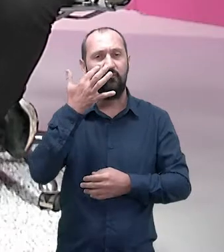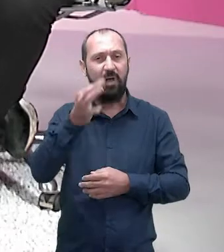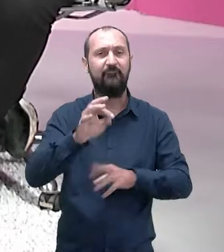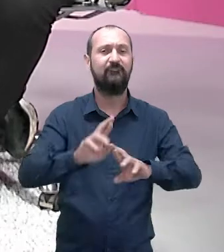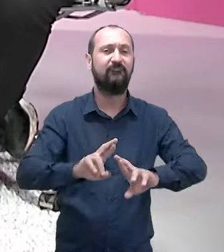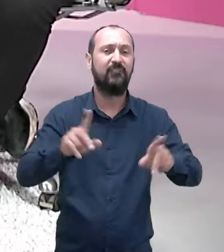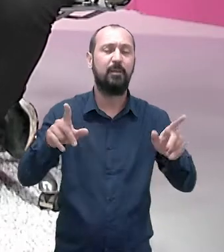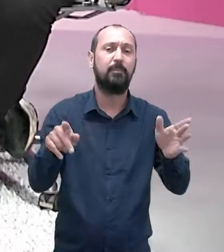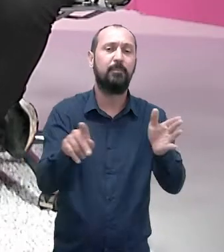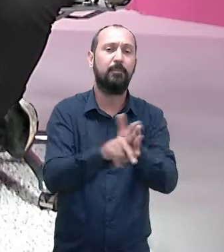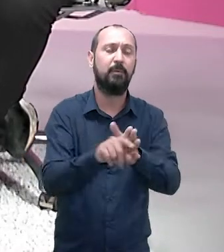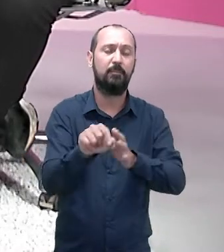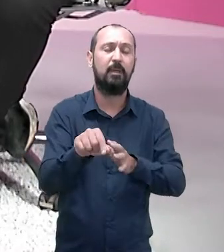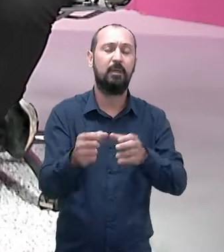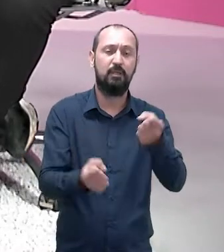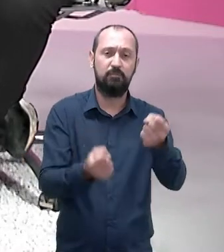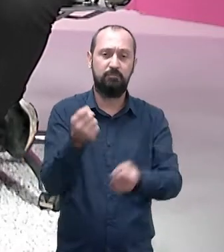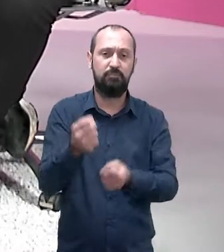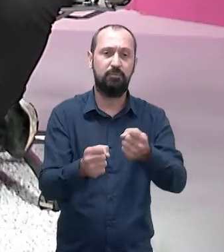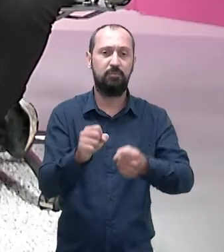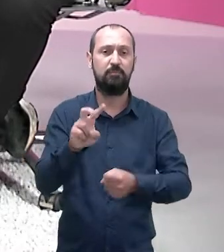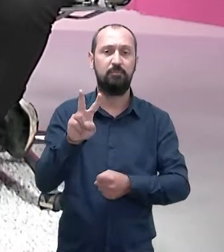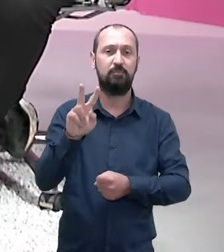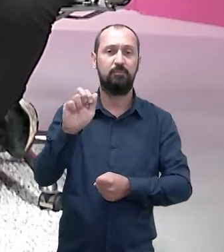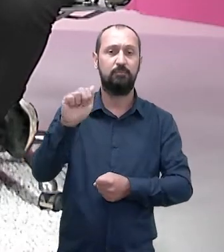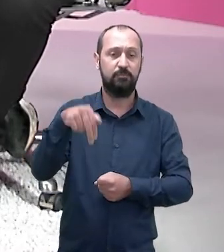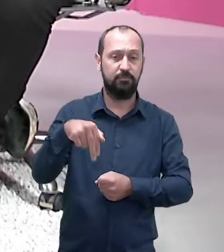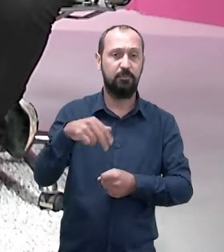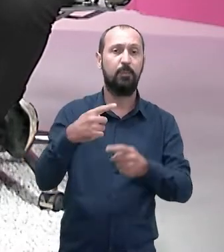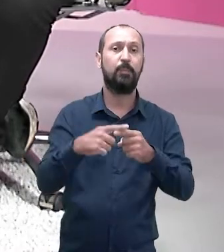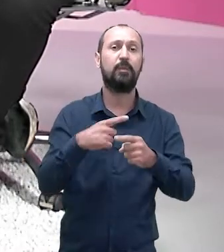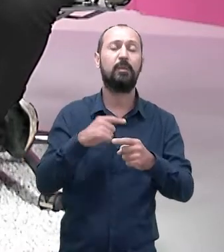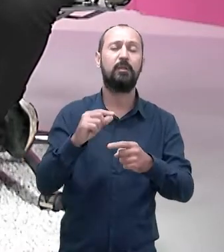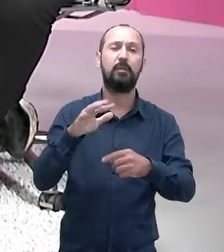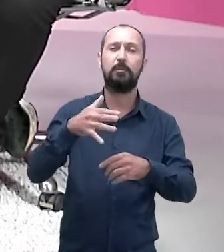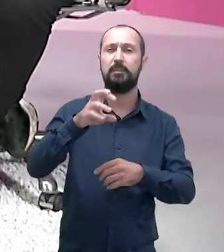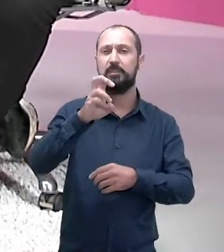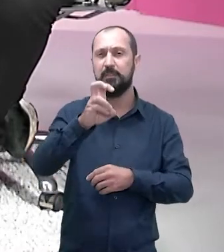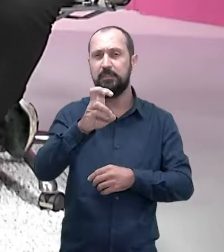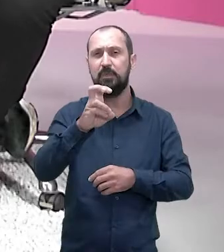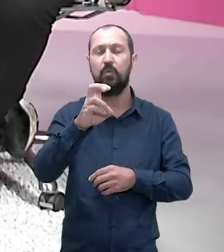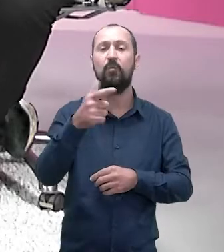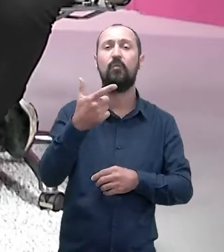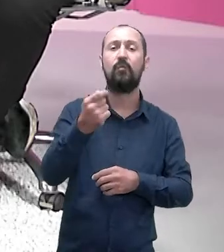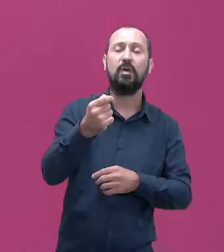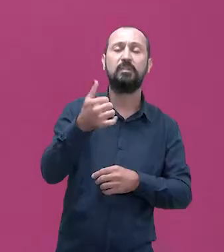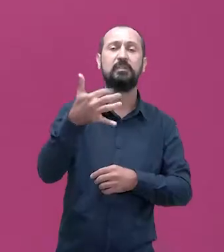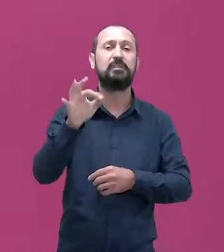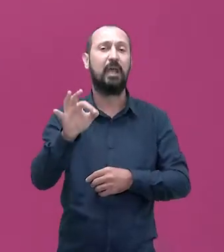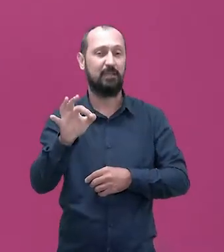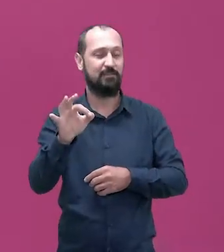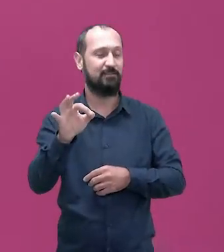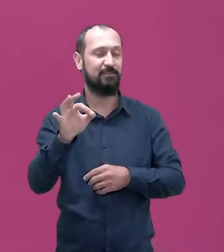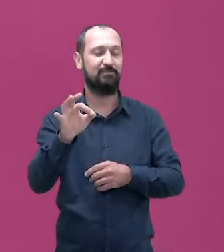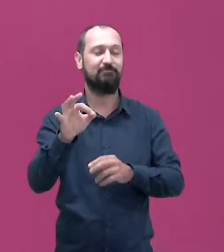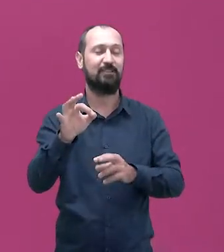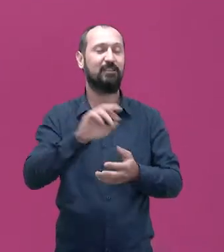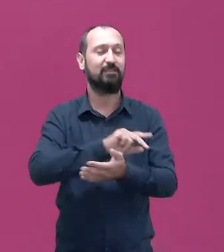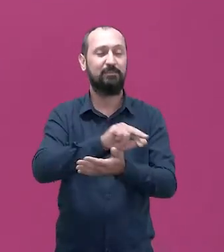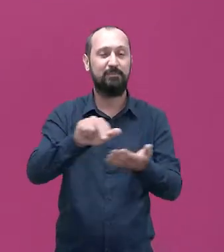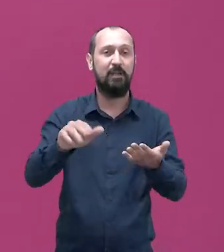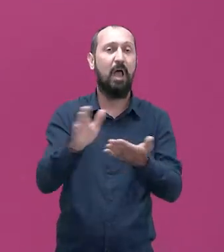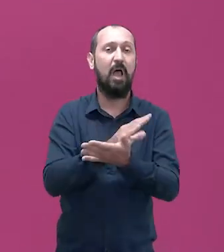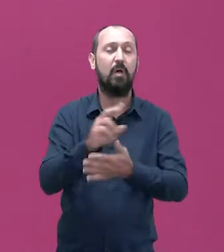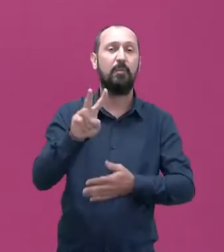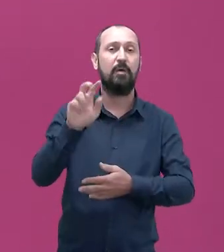específico para esses condutores de vans escolares, porque eles levam 5, 20, 10, né?